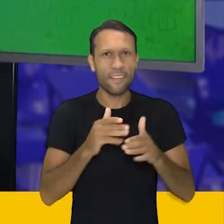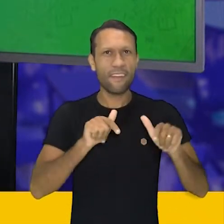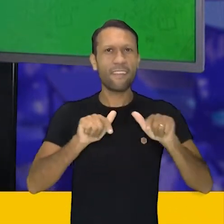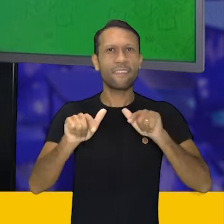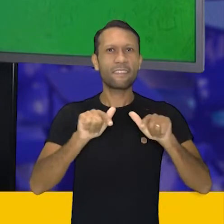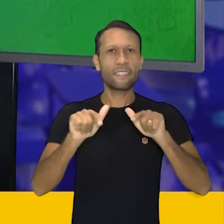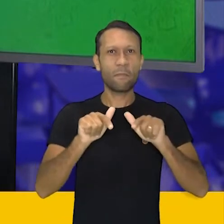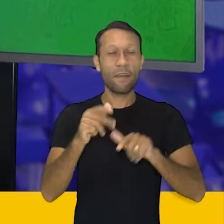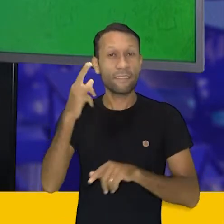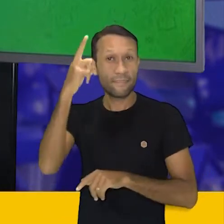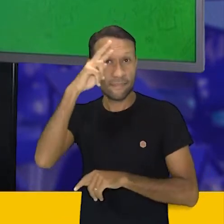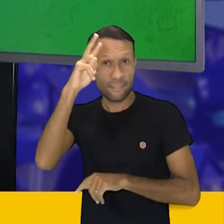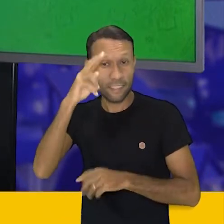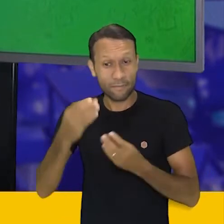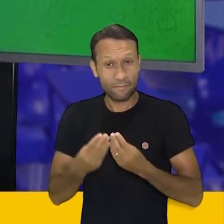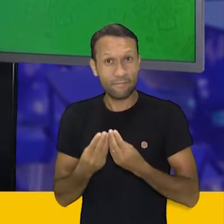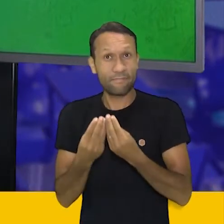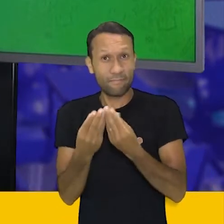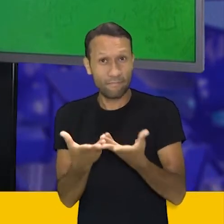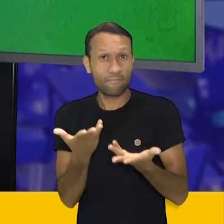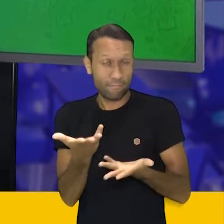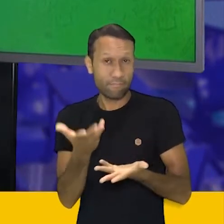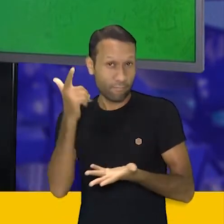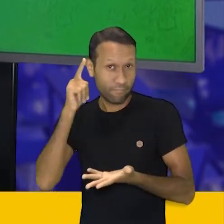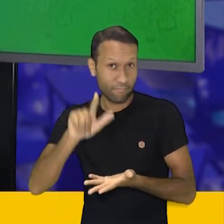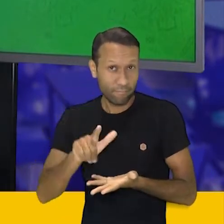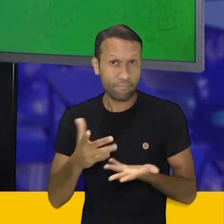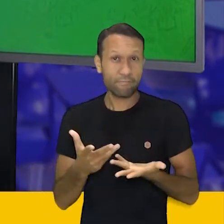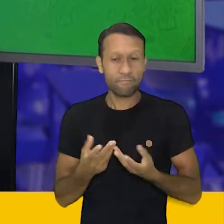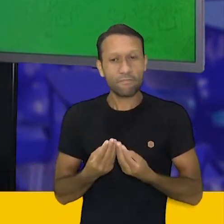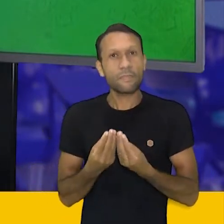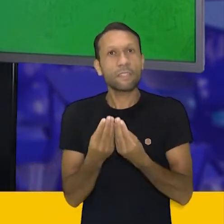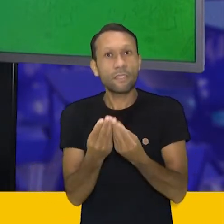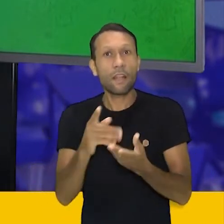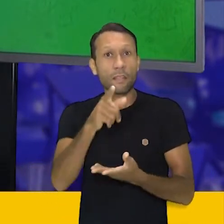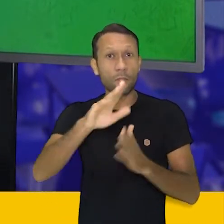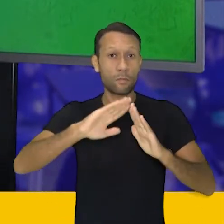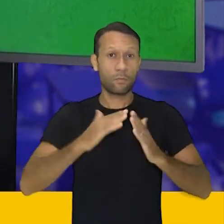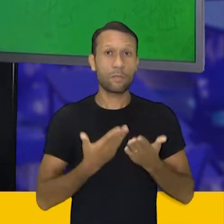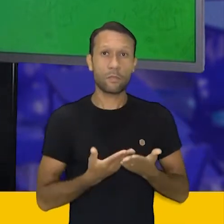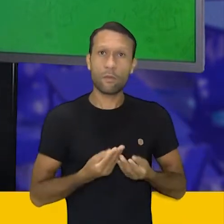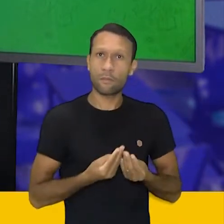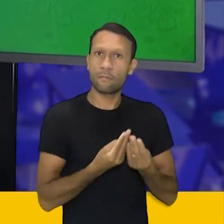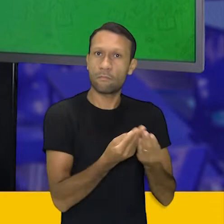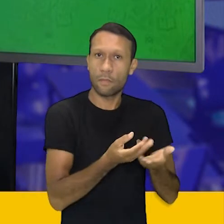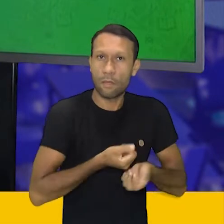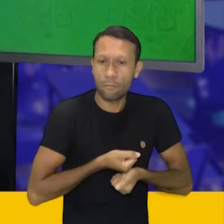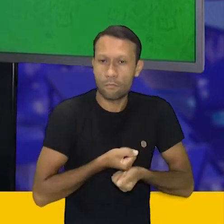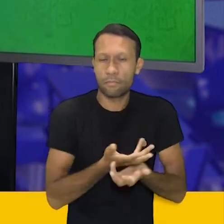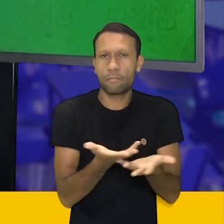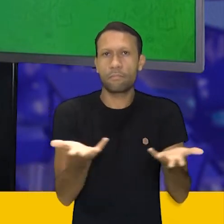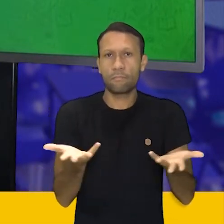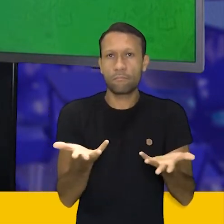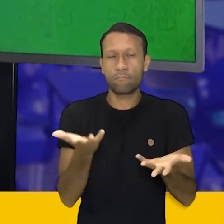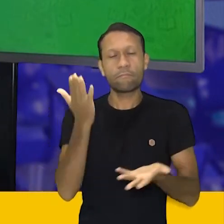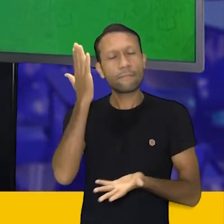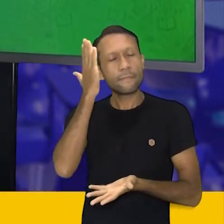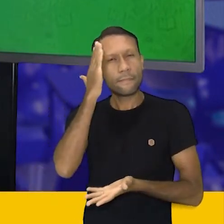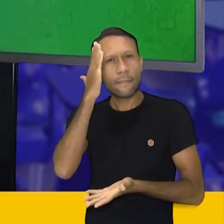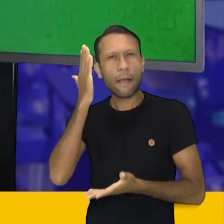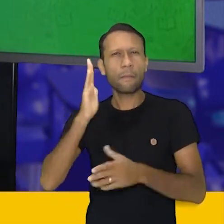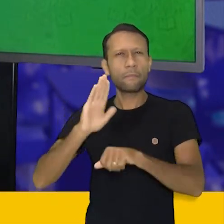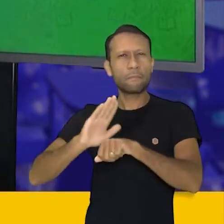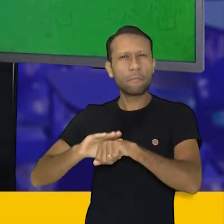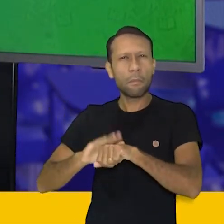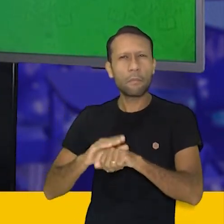trabalho com aquele material impresso que vocês já receberam através das suas escolas. A gente sabe que nesse